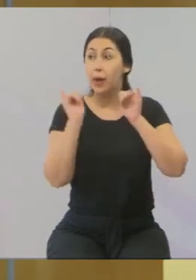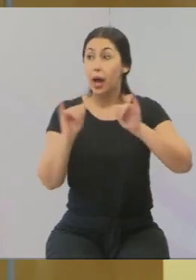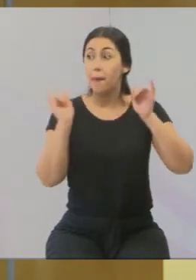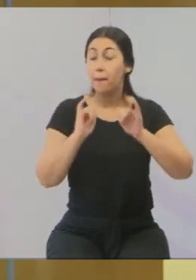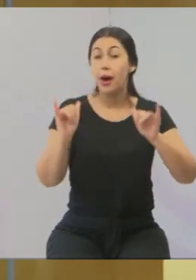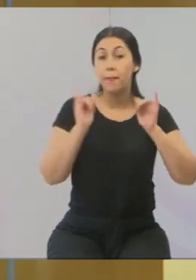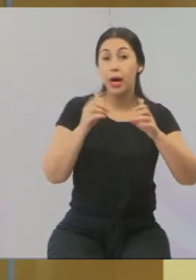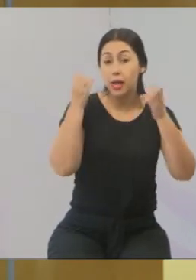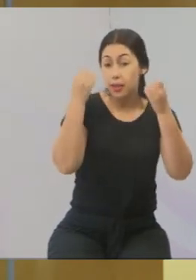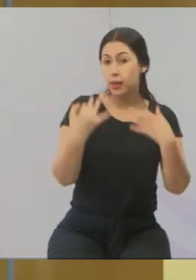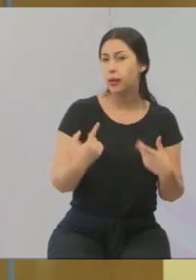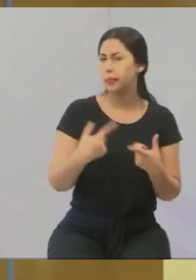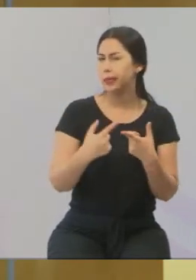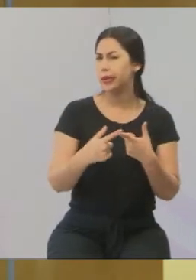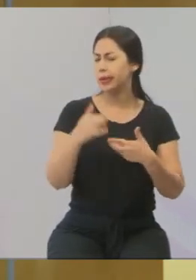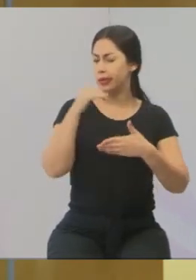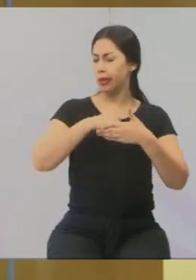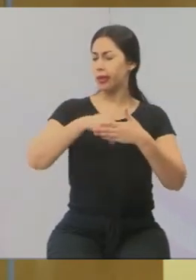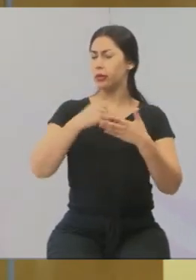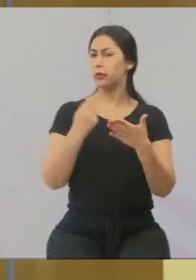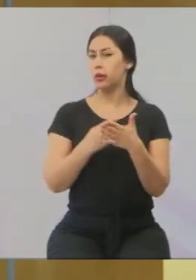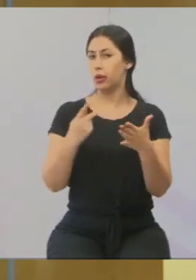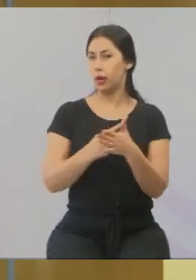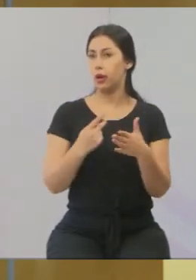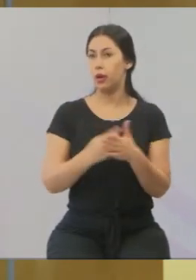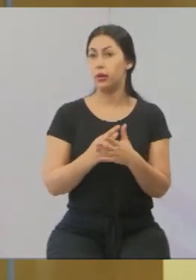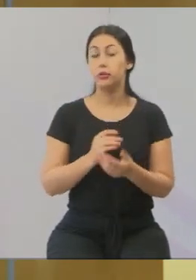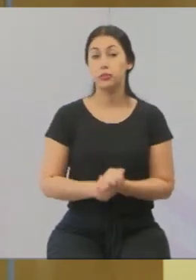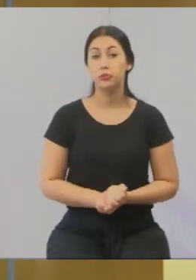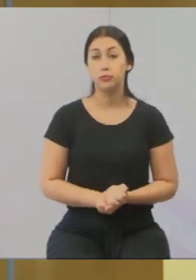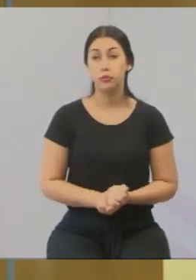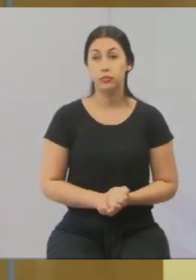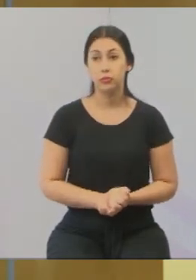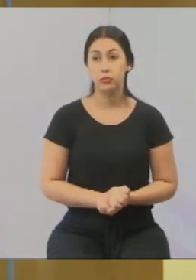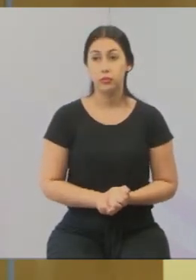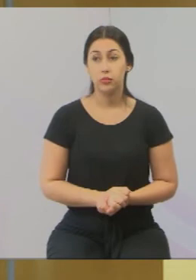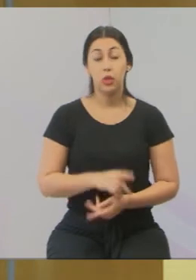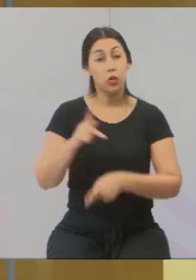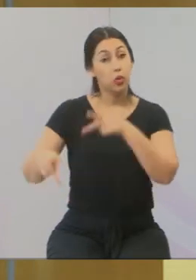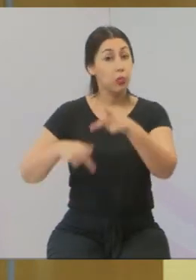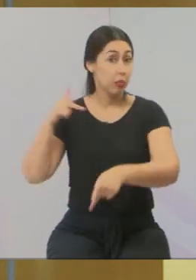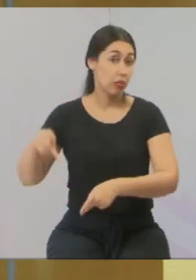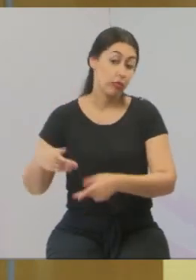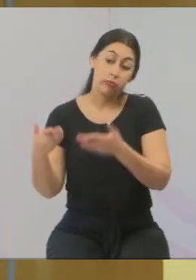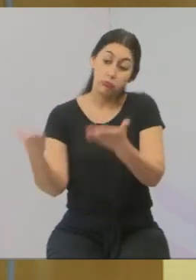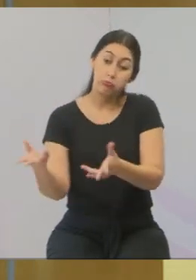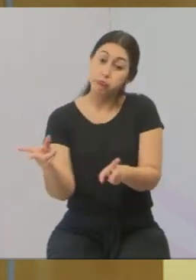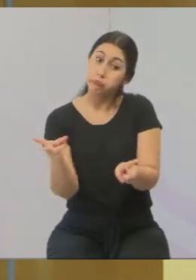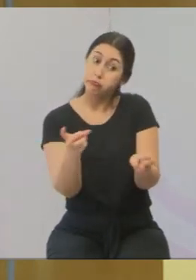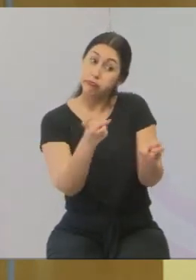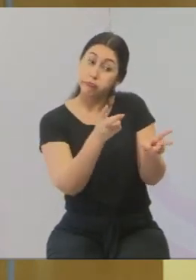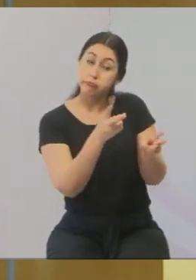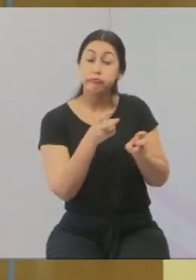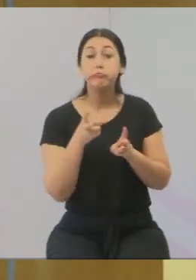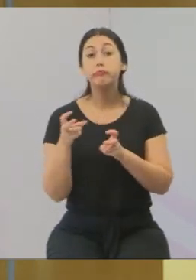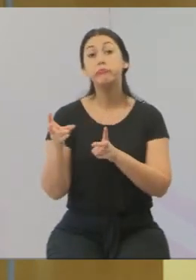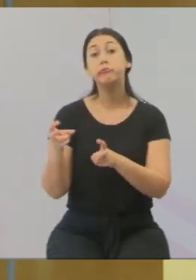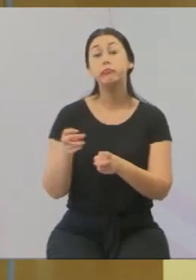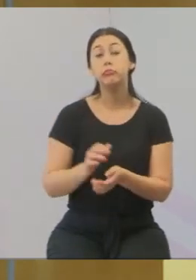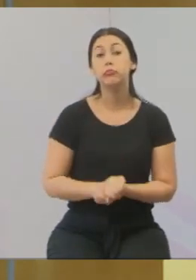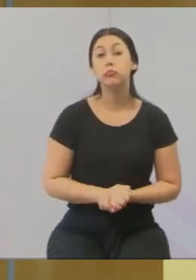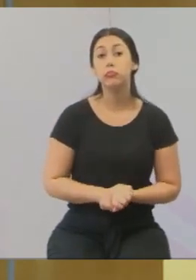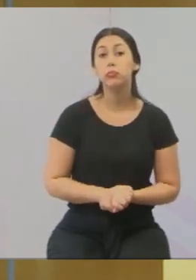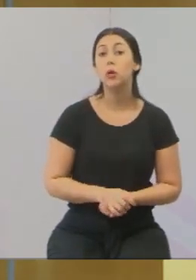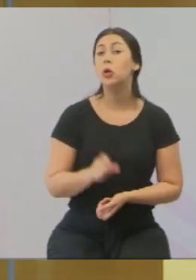muito, é porque alguma coisa está errada. Então, nesse sentido, eu digo o seguinte: a população está aí, está observando, o sentimento da